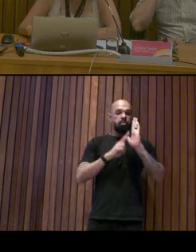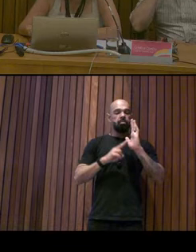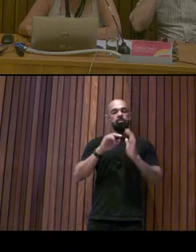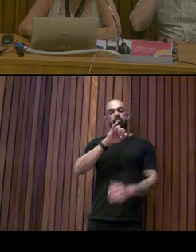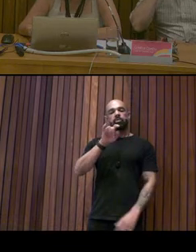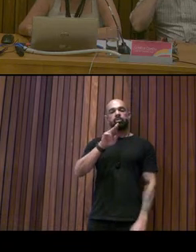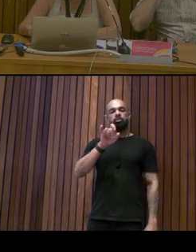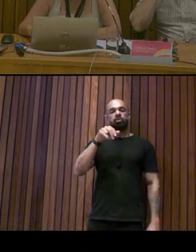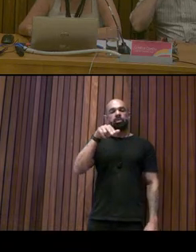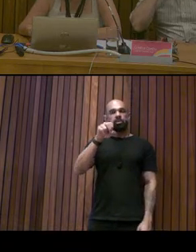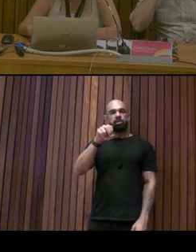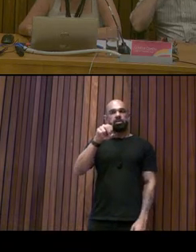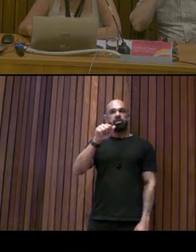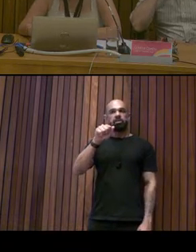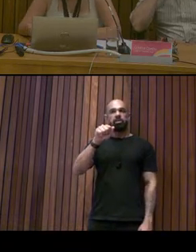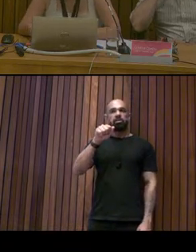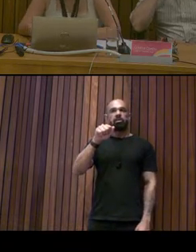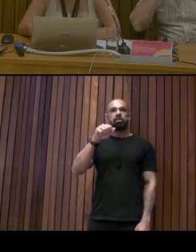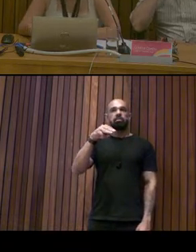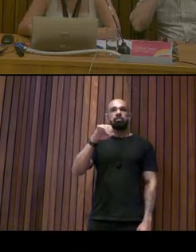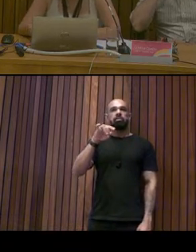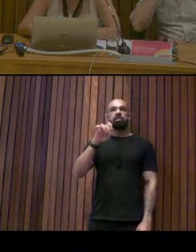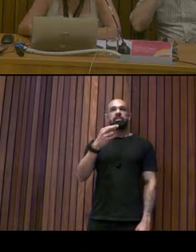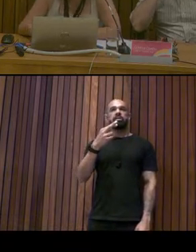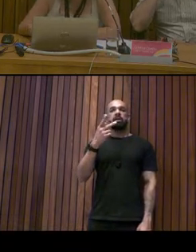Juliana Mizar.